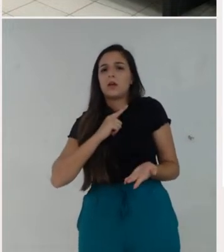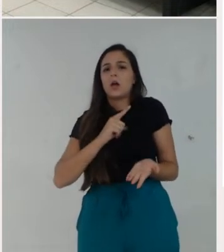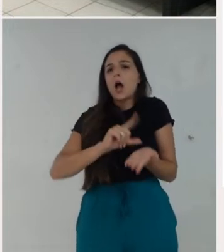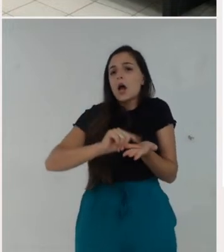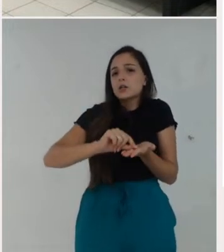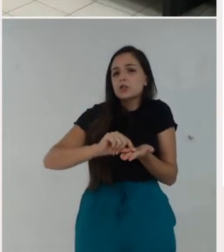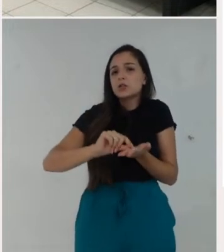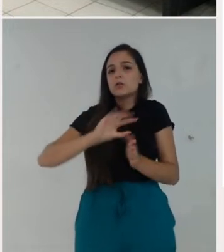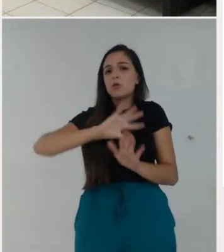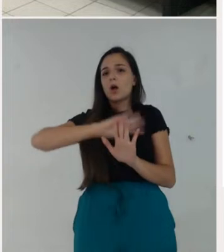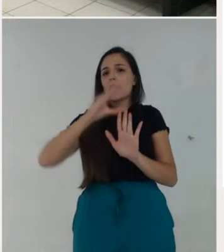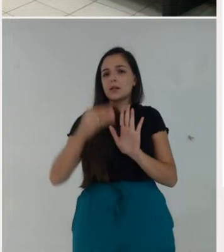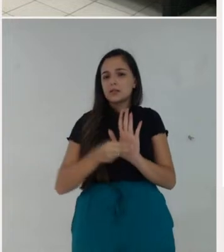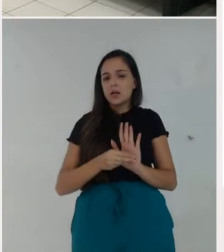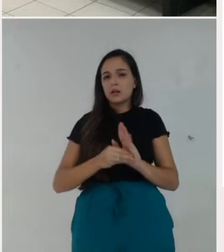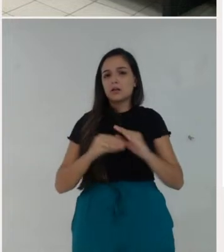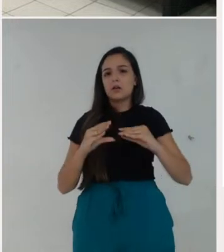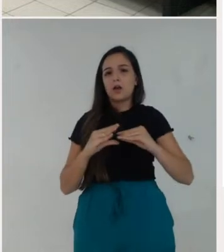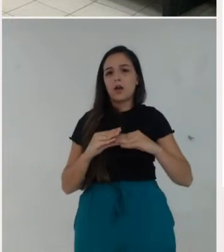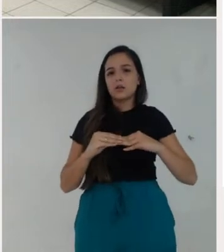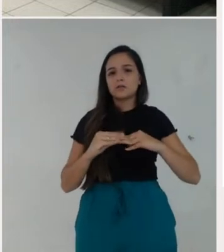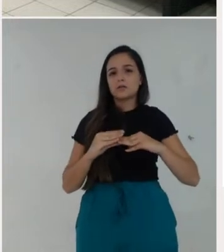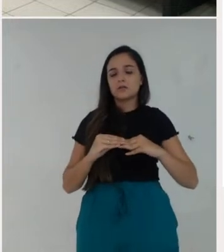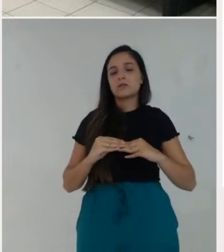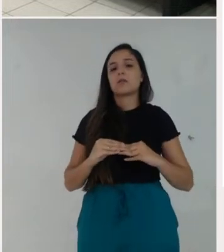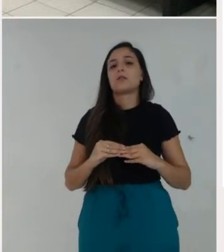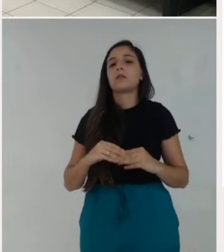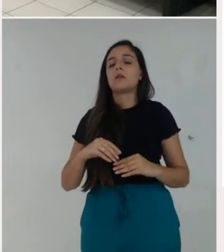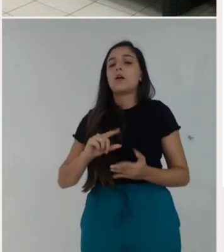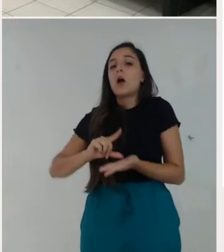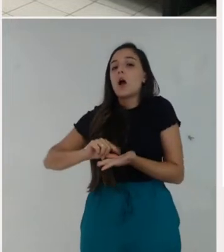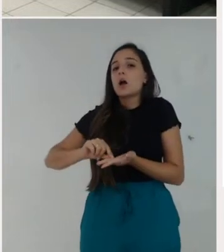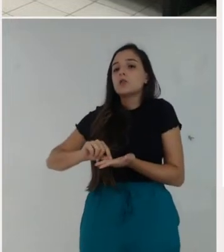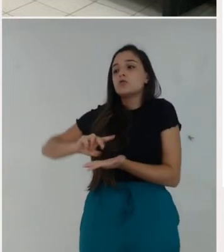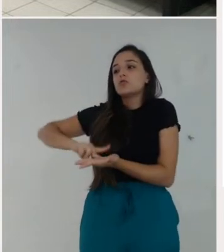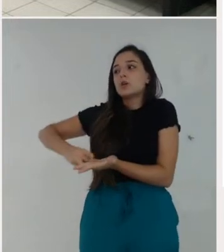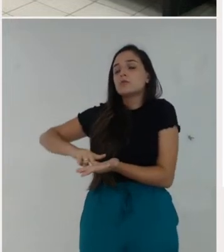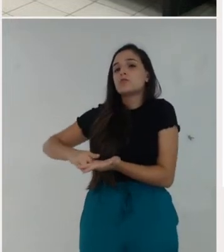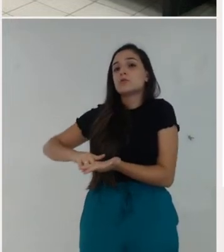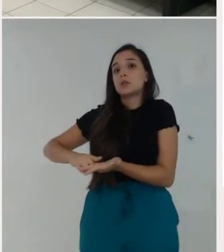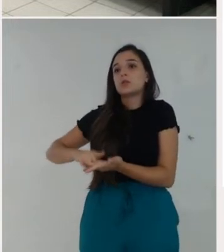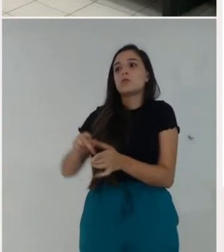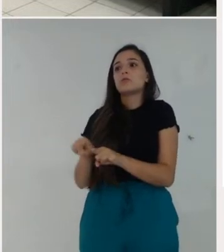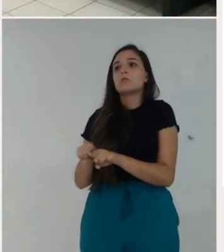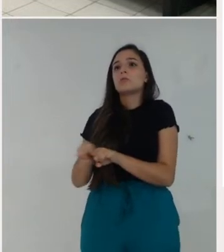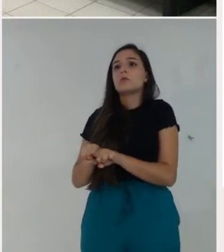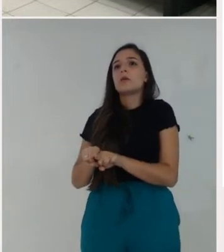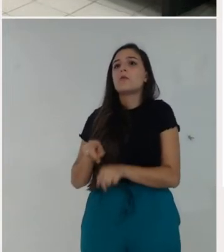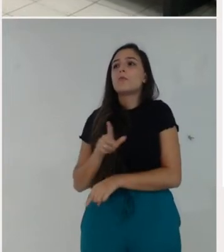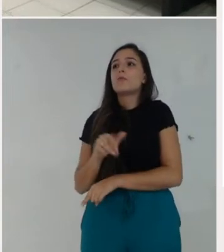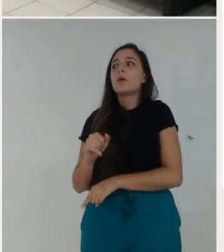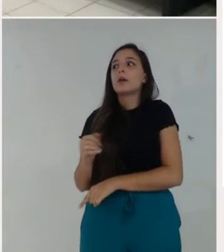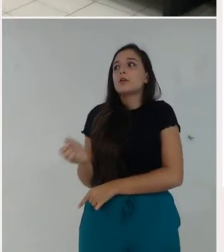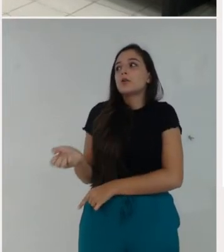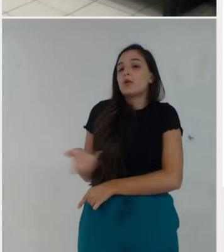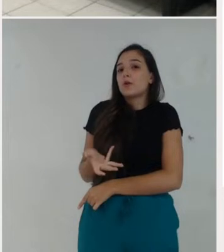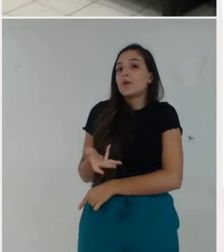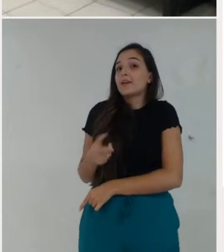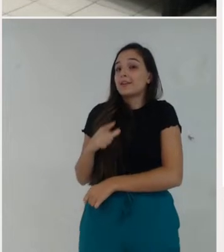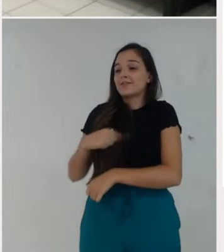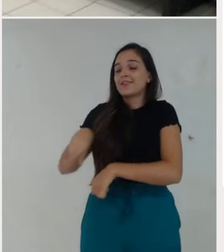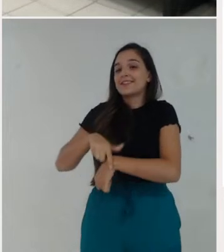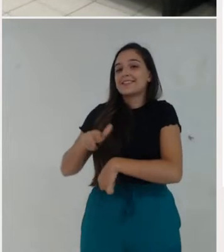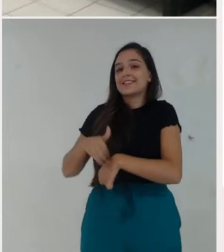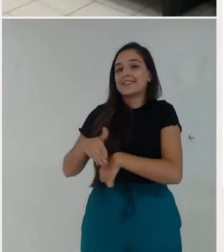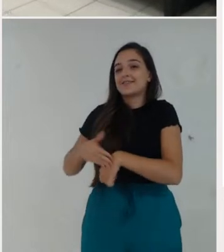resenhas de tradução, artigos traduzidos e criamos uma nova sessão, recentemente,